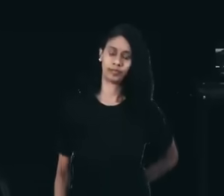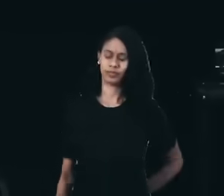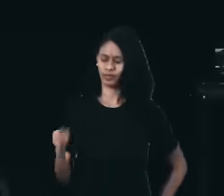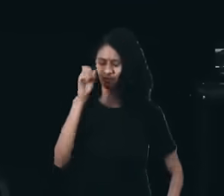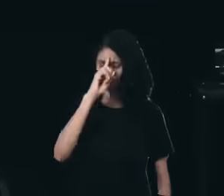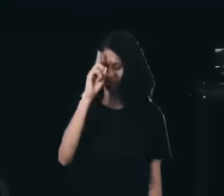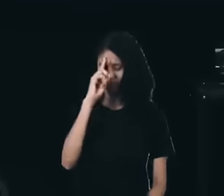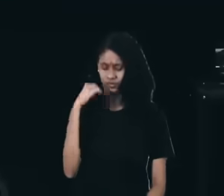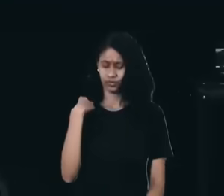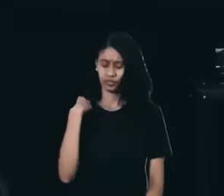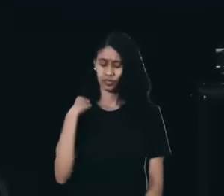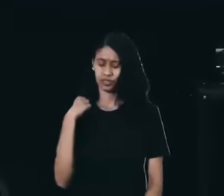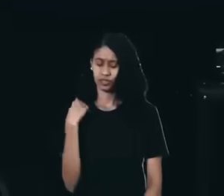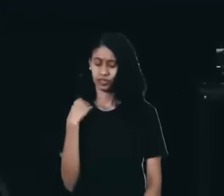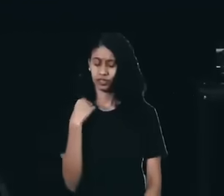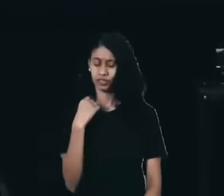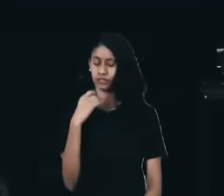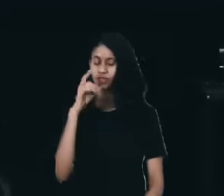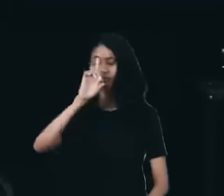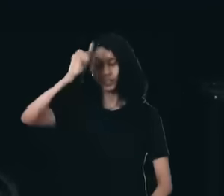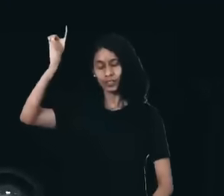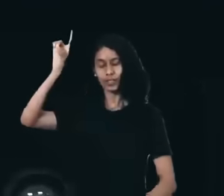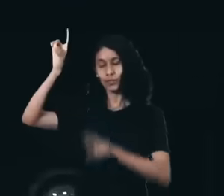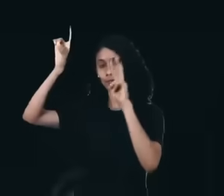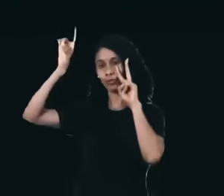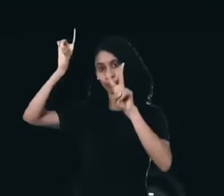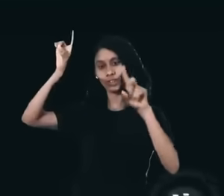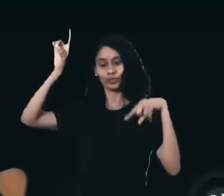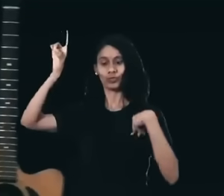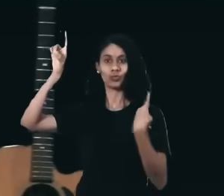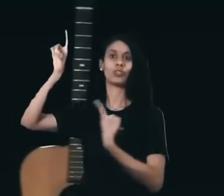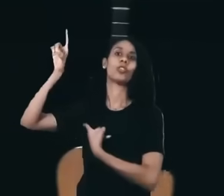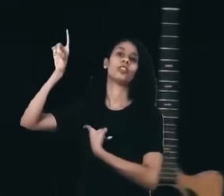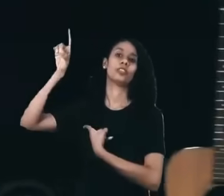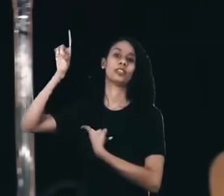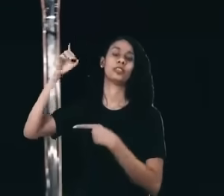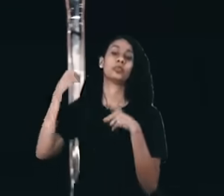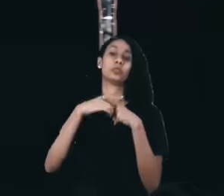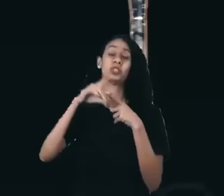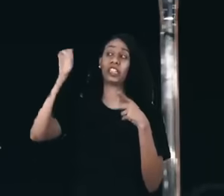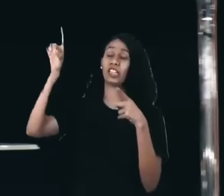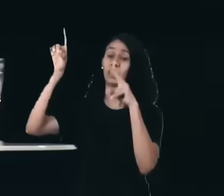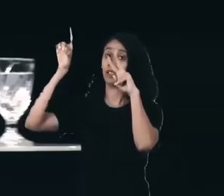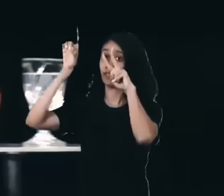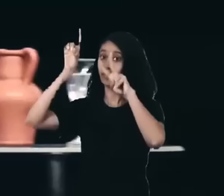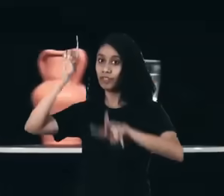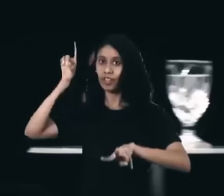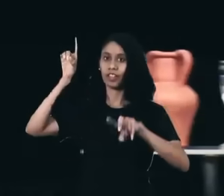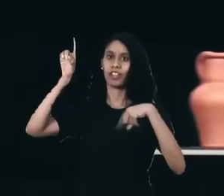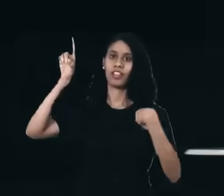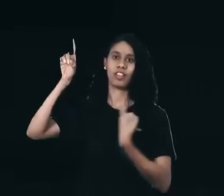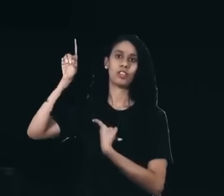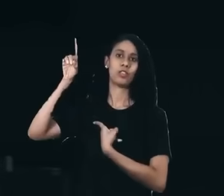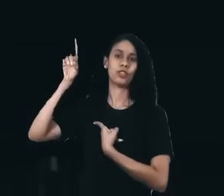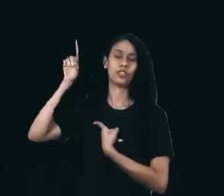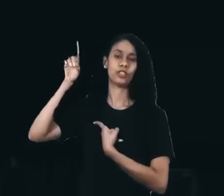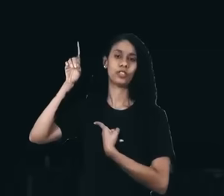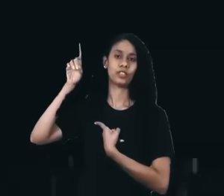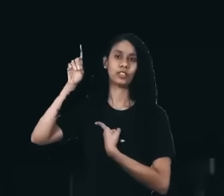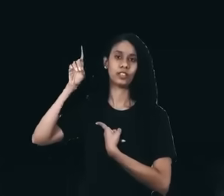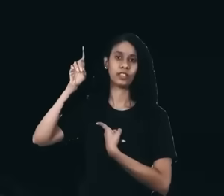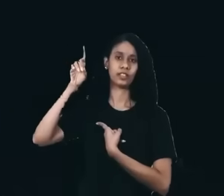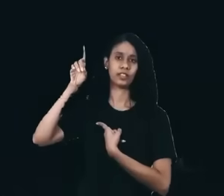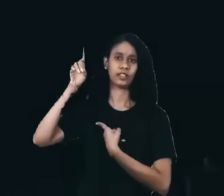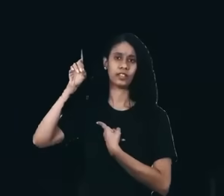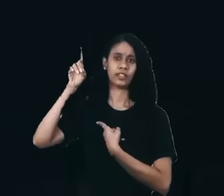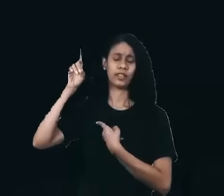Todos os dias o Senhor está nos observando. E deixa eu te dizer, sabe por que Ele está nos observando? Ele não quer macular